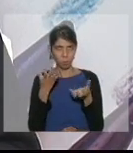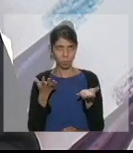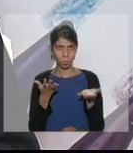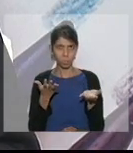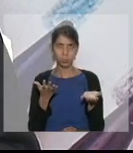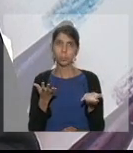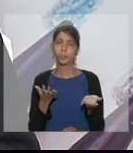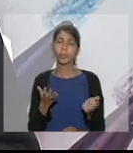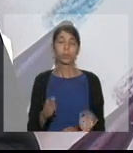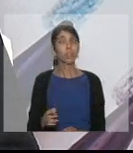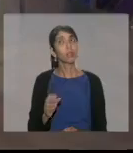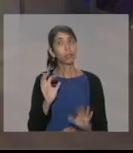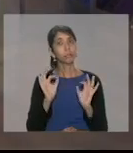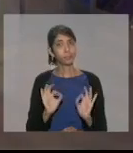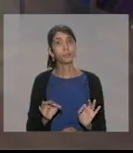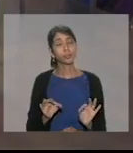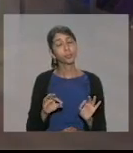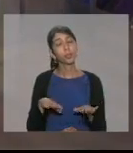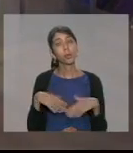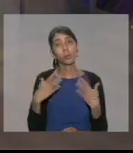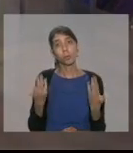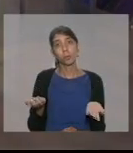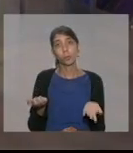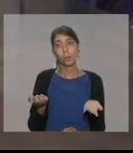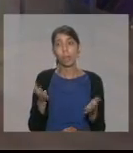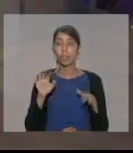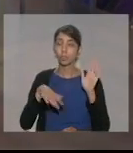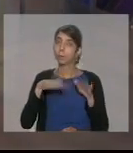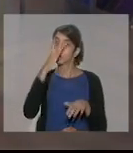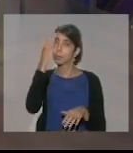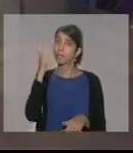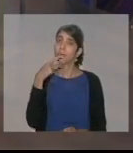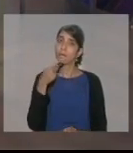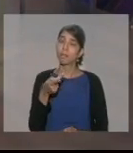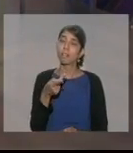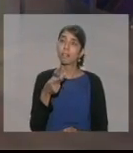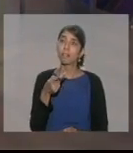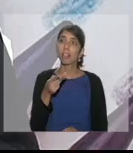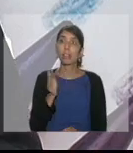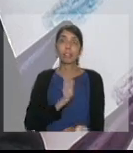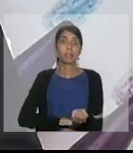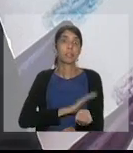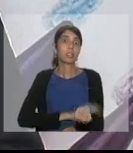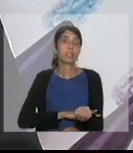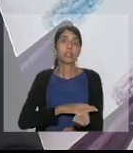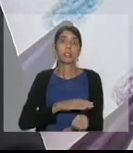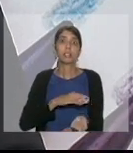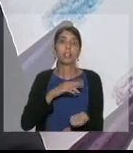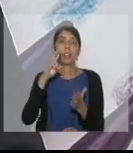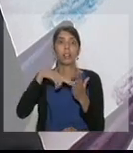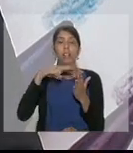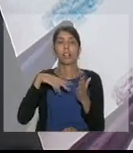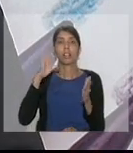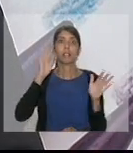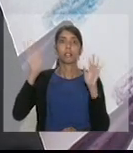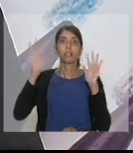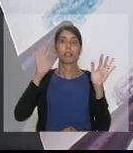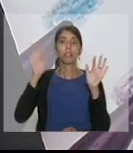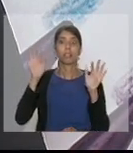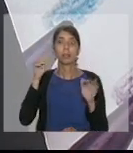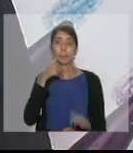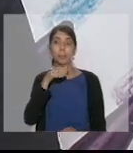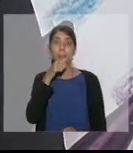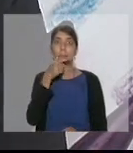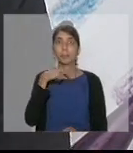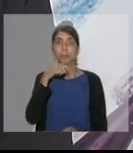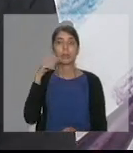encaram isso? Sim, com certeza. Ou tem gente que diz, não, mas aí a pessoa fica viciada em só ler livro de ficção. E aí tem pai e mãe que se